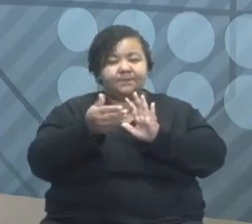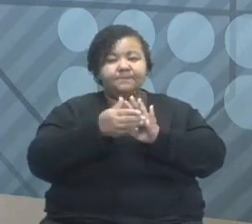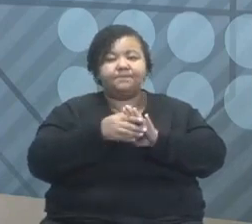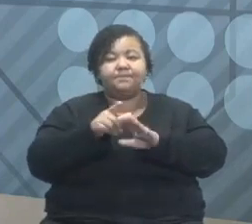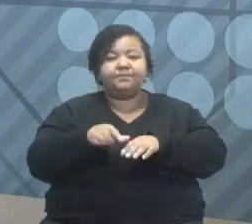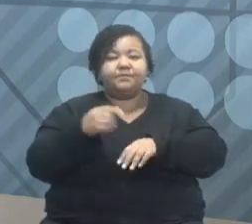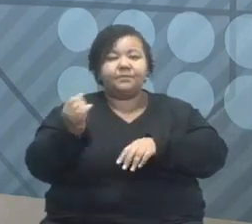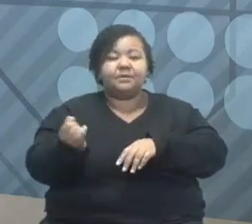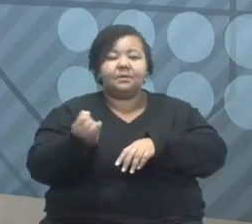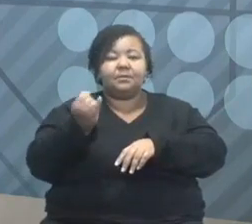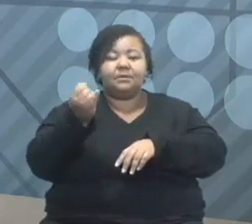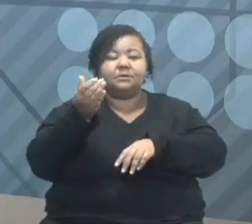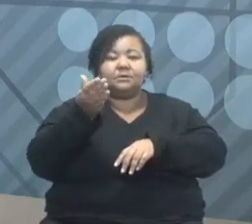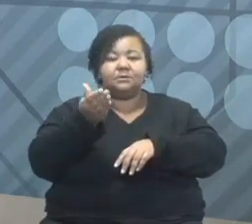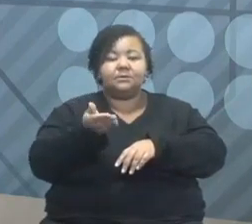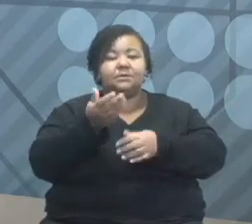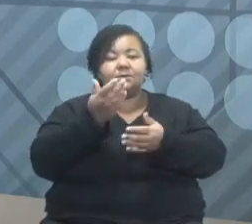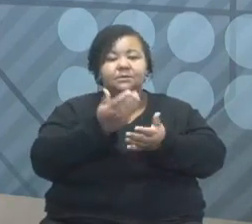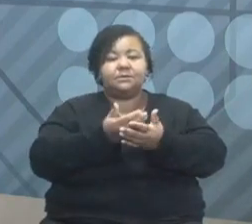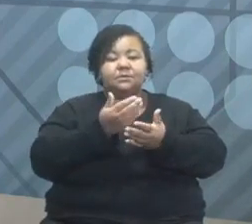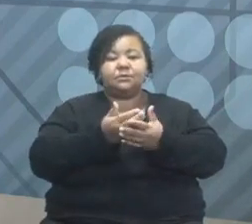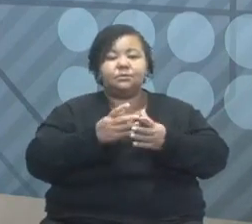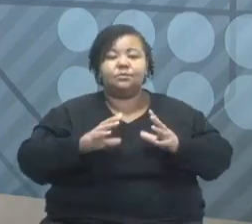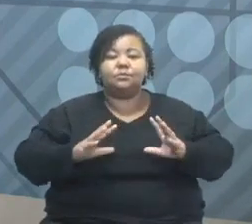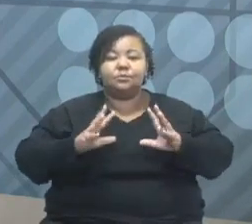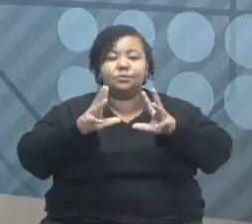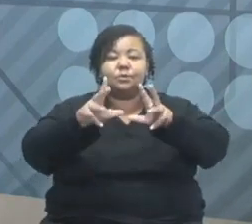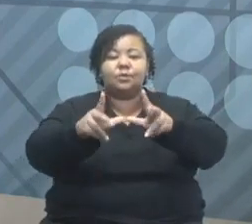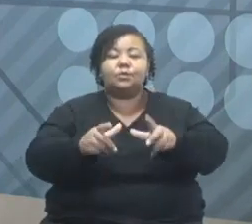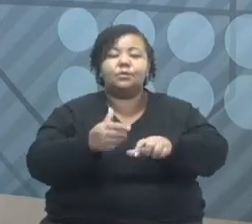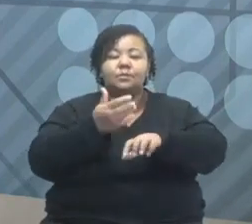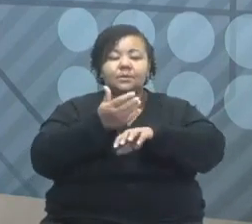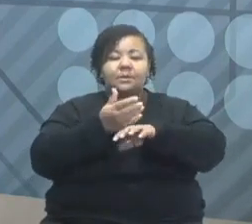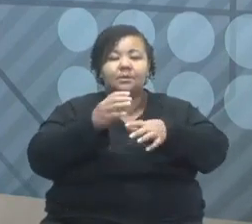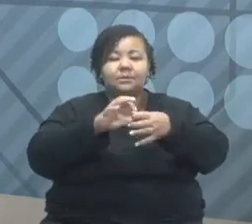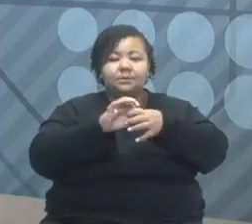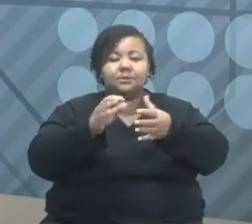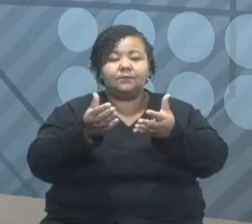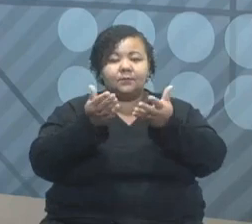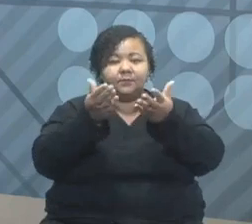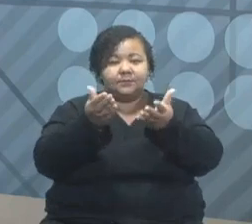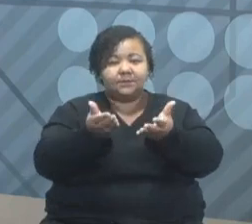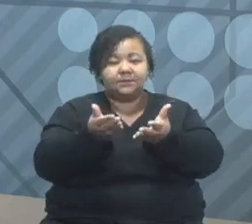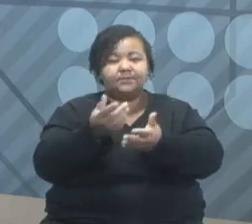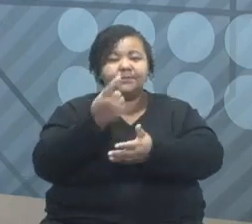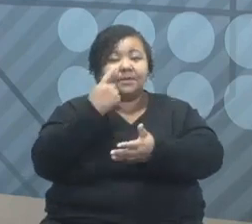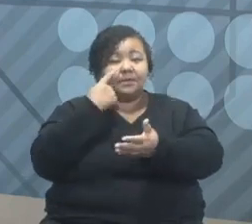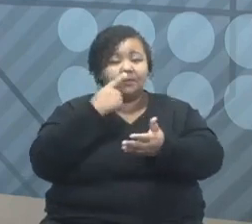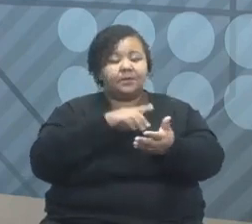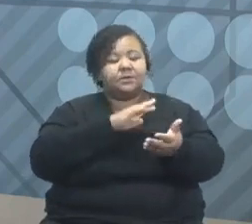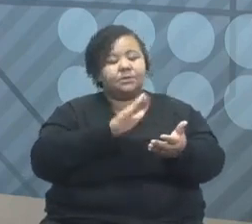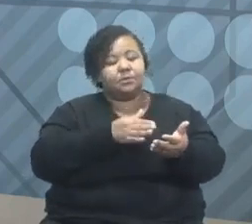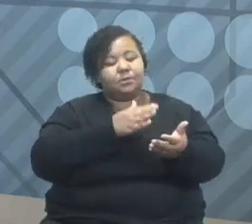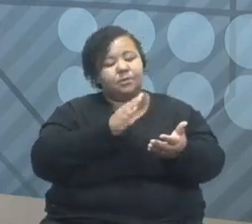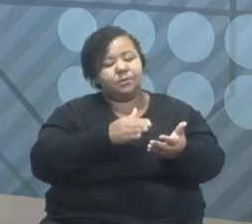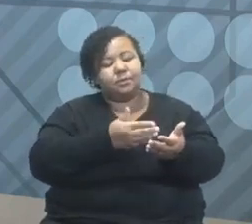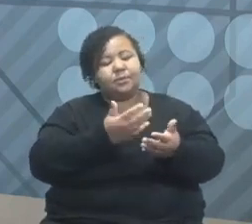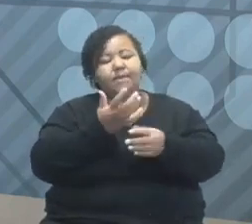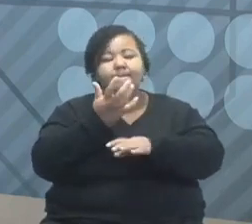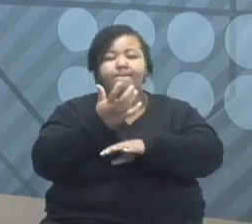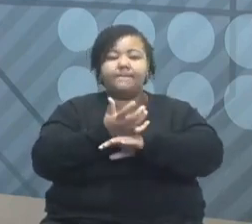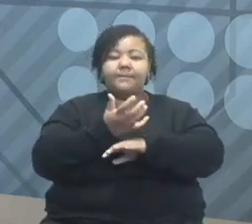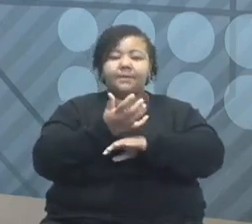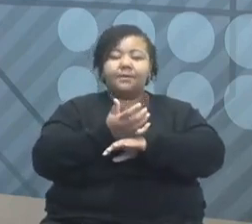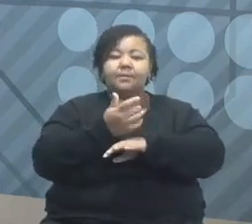sempre importante que você estude todo o material disponibilizado a você. Veja o livro, materiais